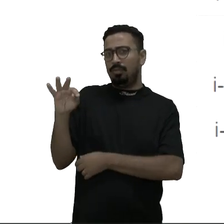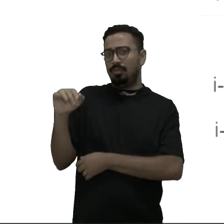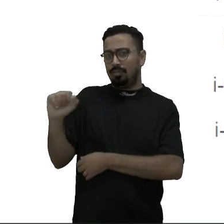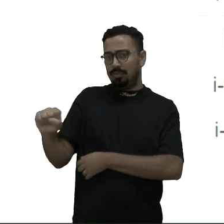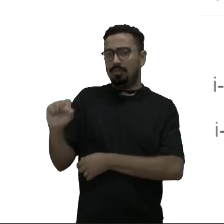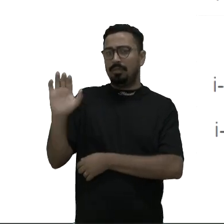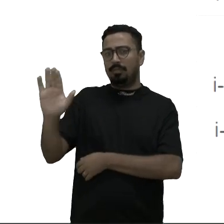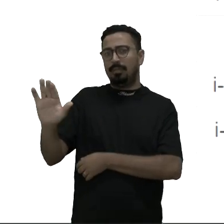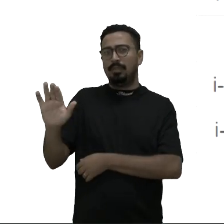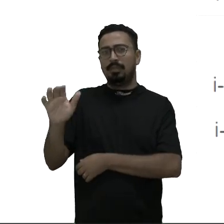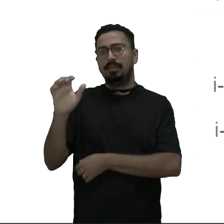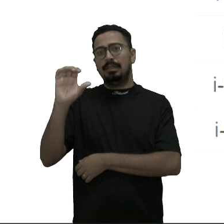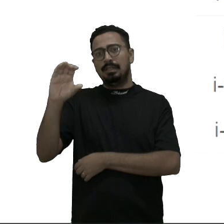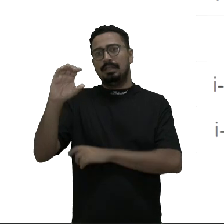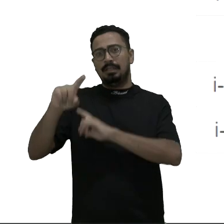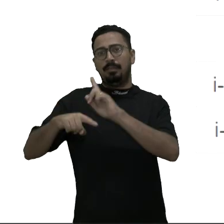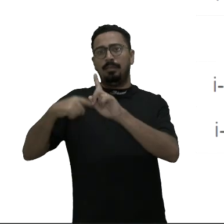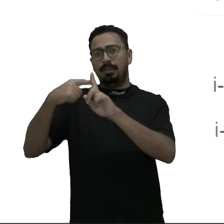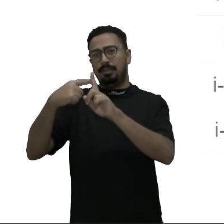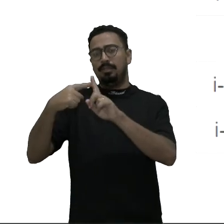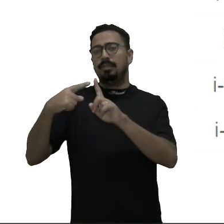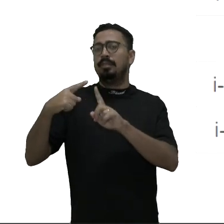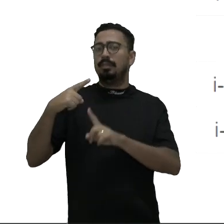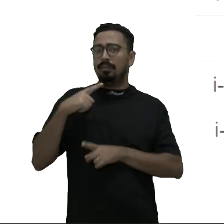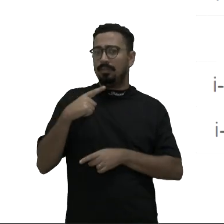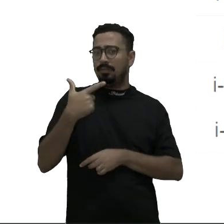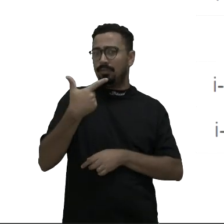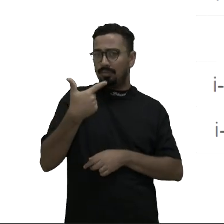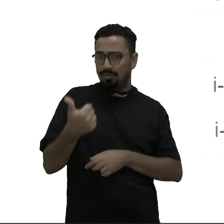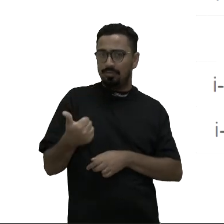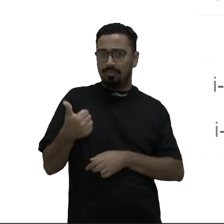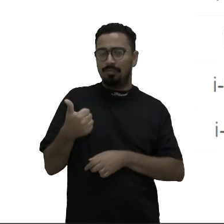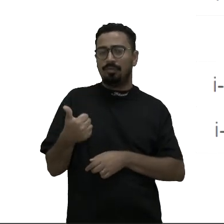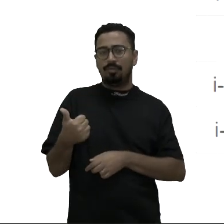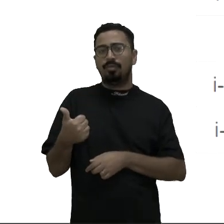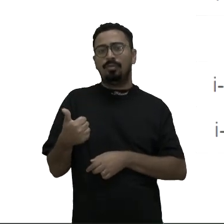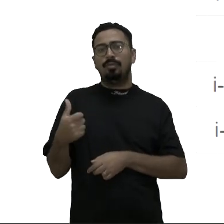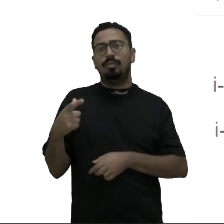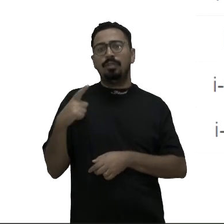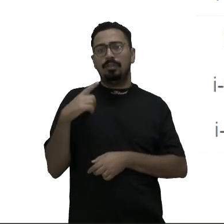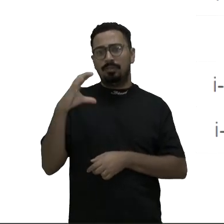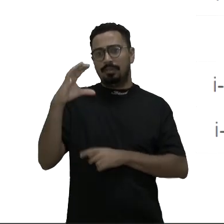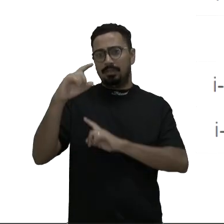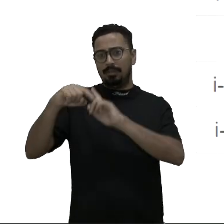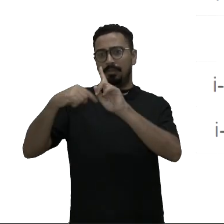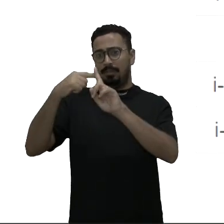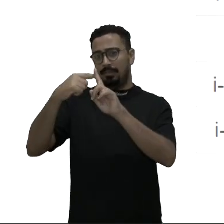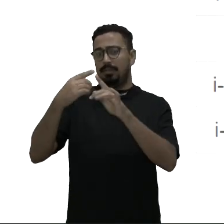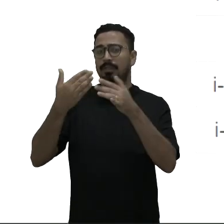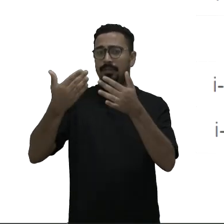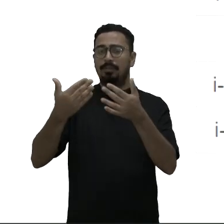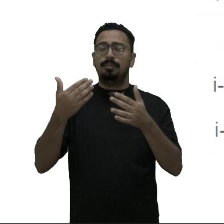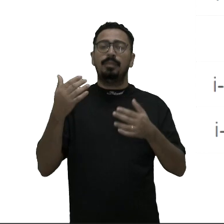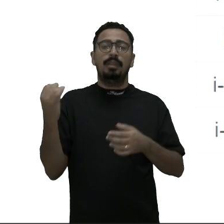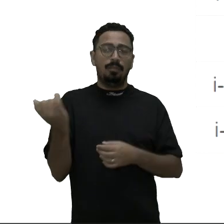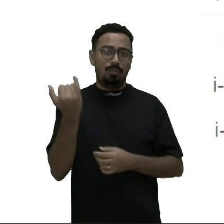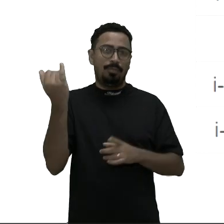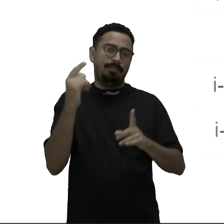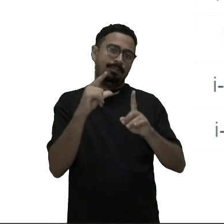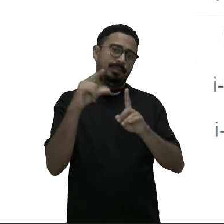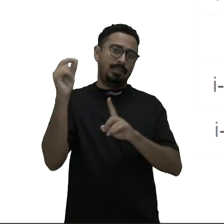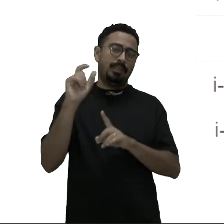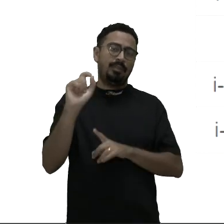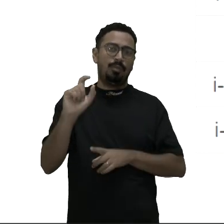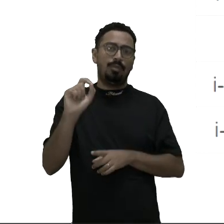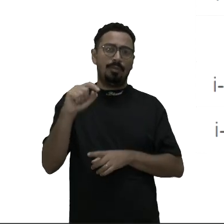índice C+, e em 2021 continuamos no C+. Vale ressaltar que essas